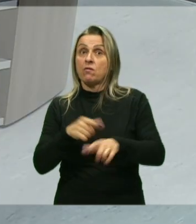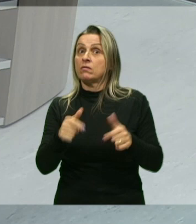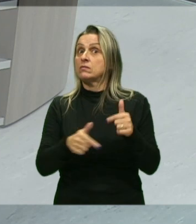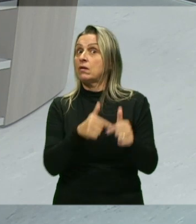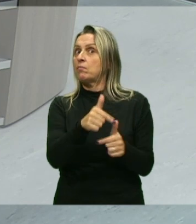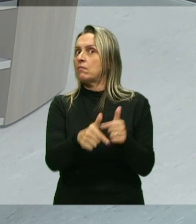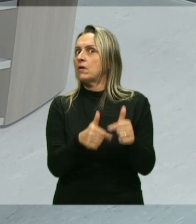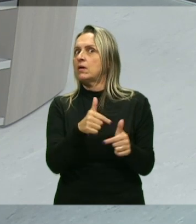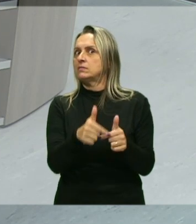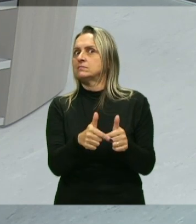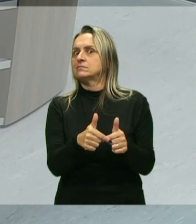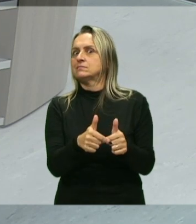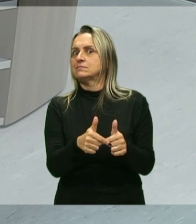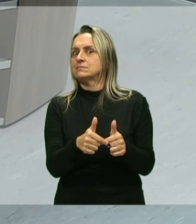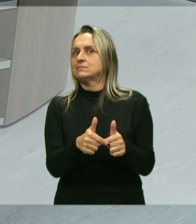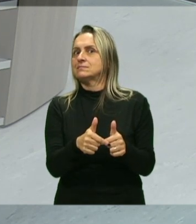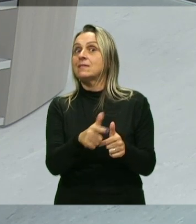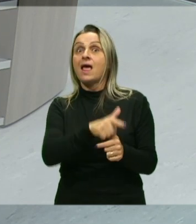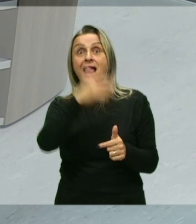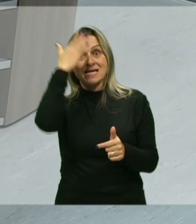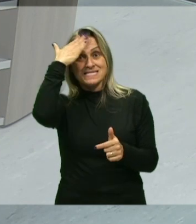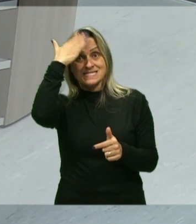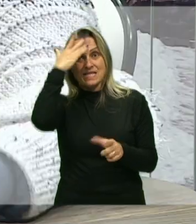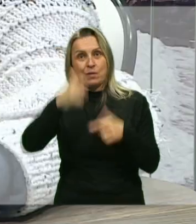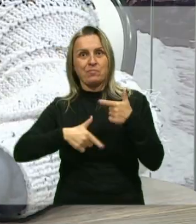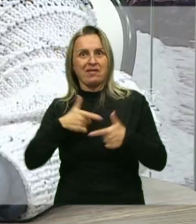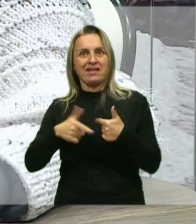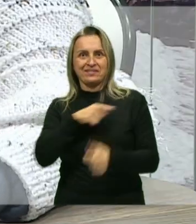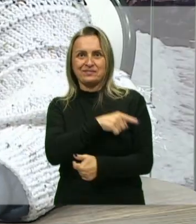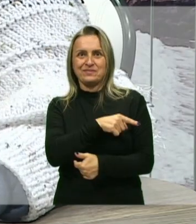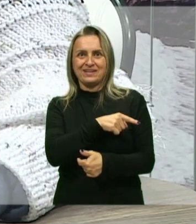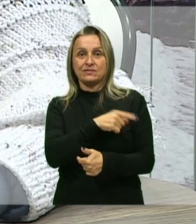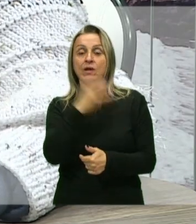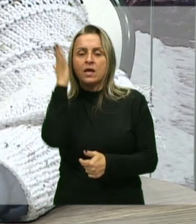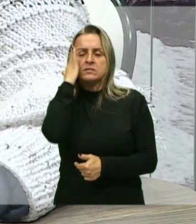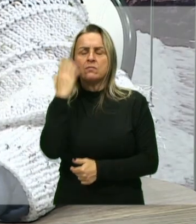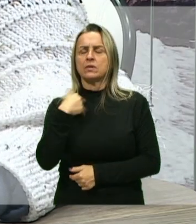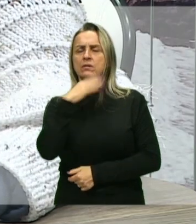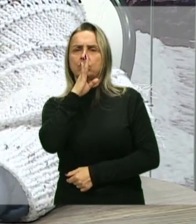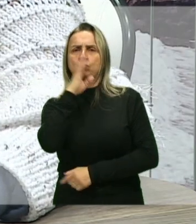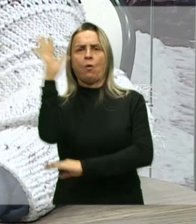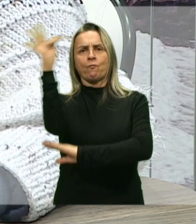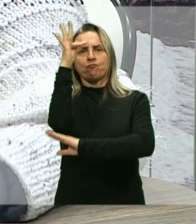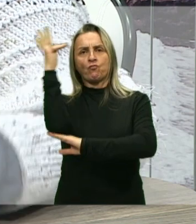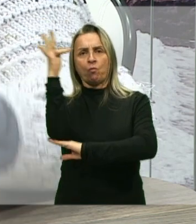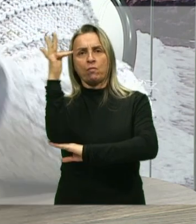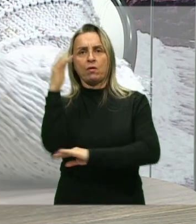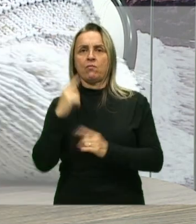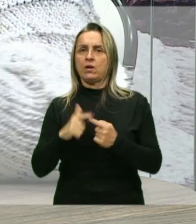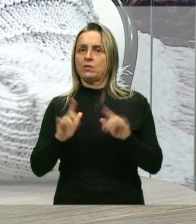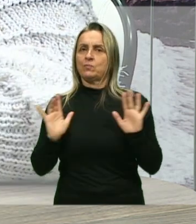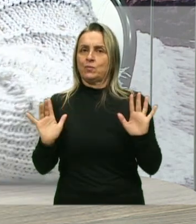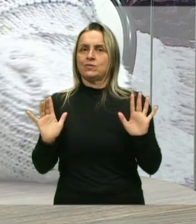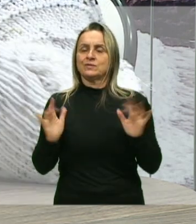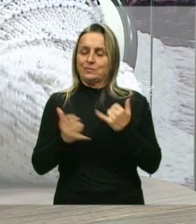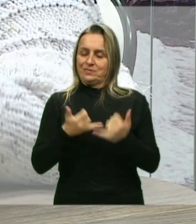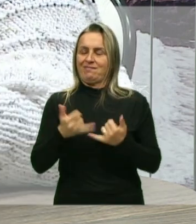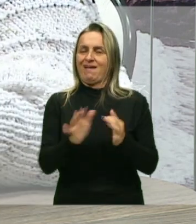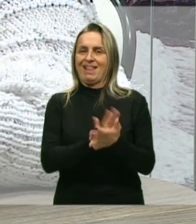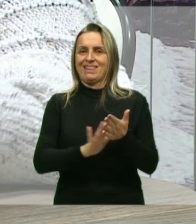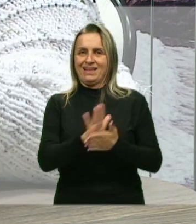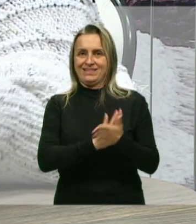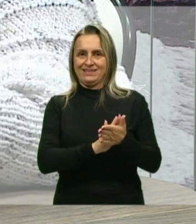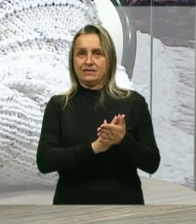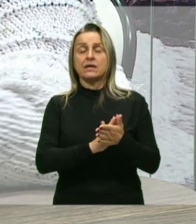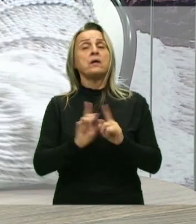agora ele está trabalhando. Ela sabe que ela está trabalhando, que ela está com uma missão, né? E em outras horas